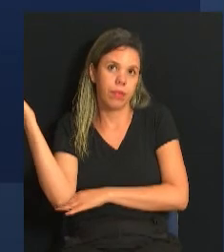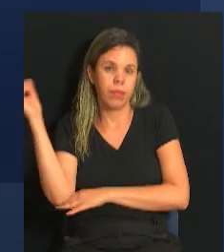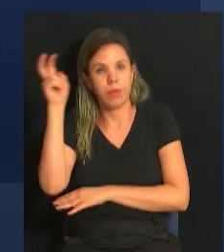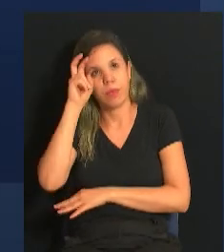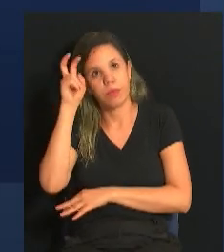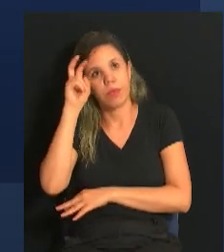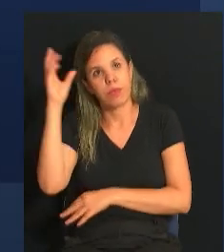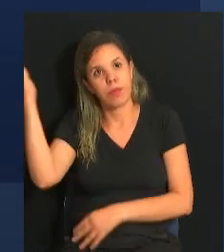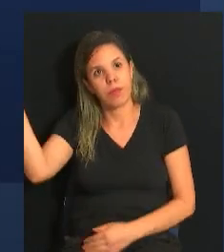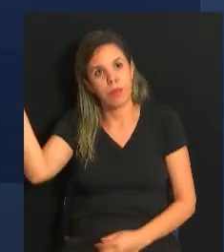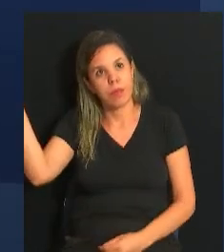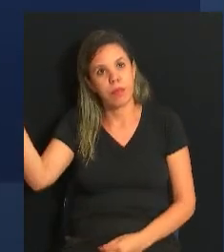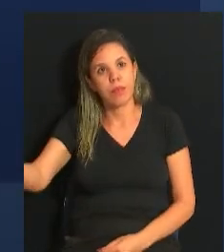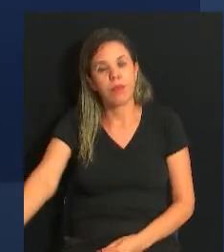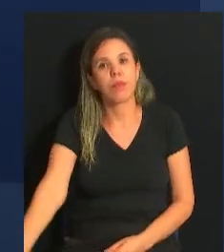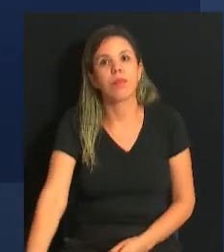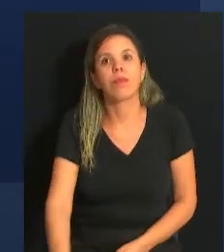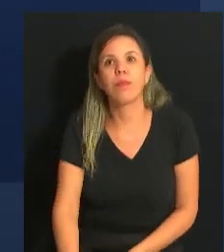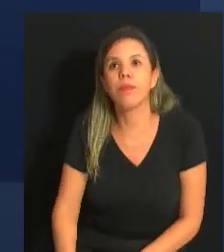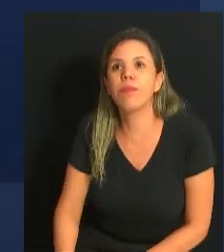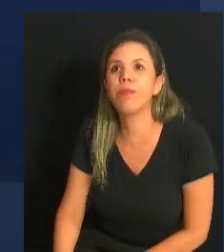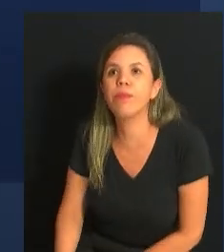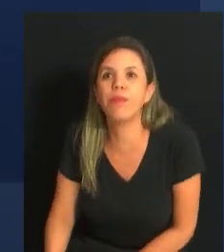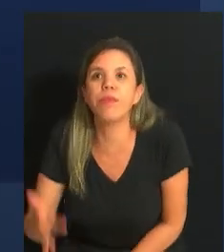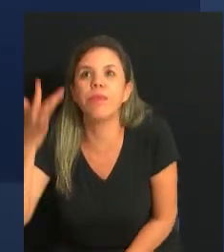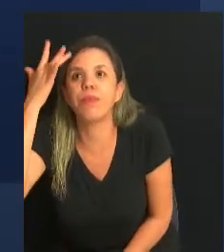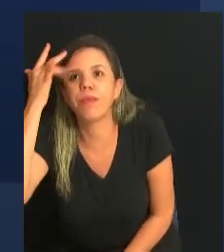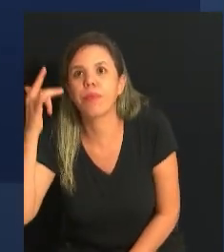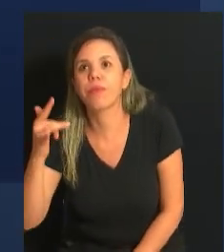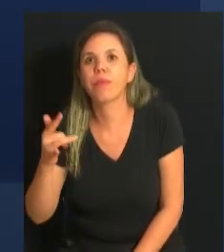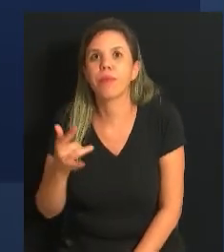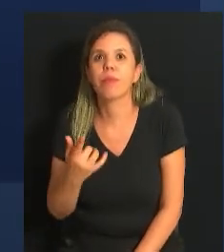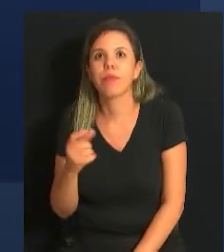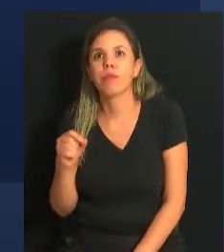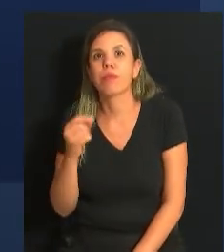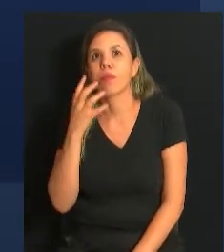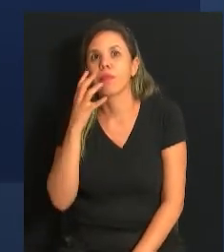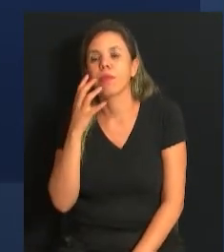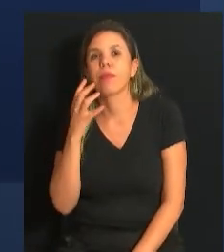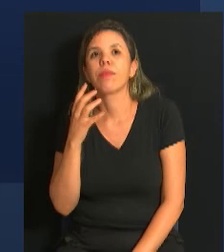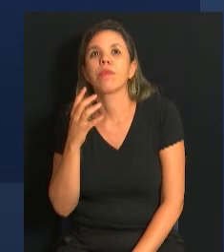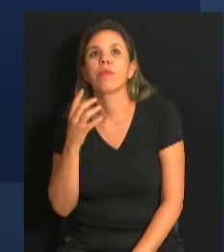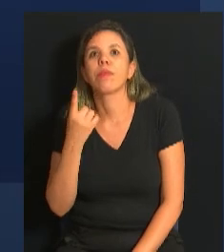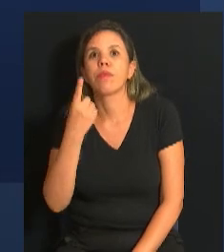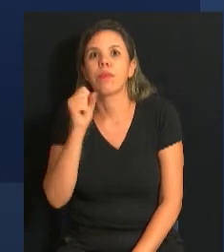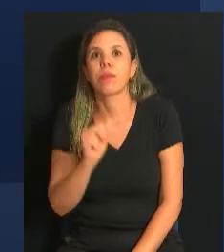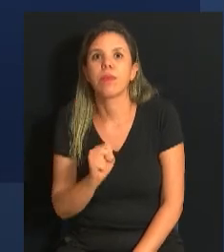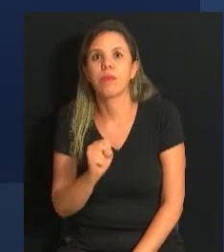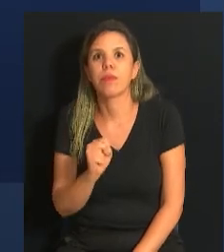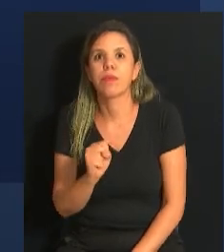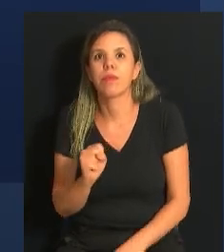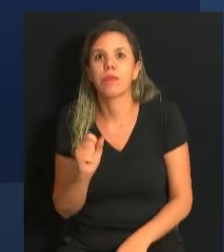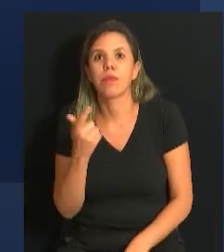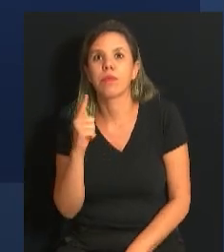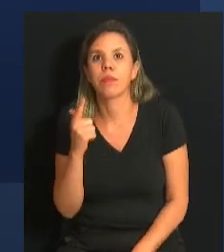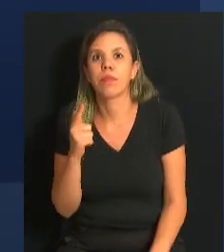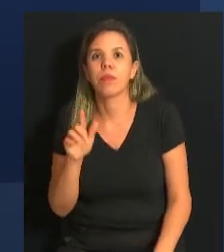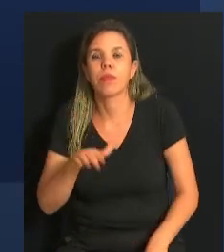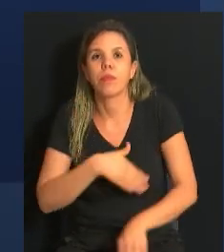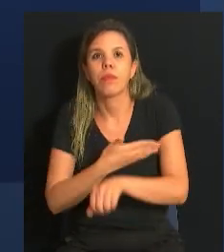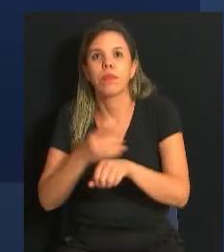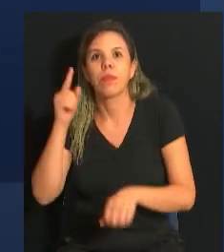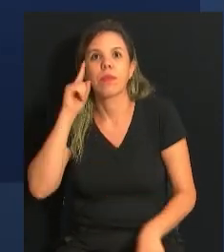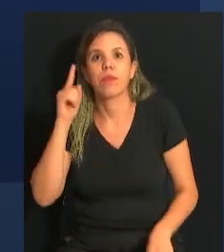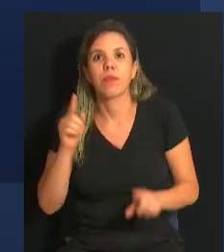lá já estão aqui na minha tela olha só amanhã dez de Fevereiro mínima é de 18° Olha só o longo do dia se a